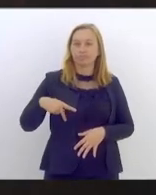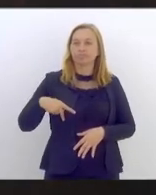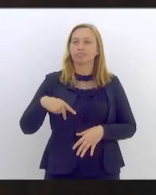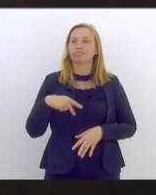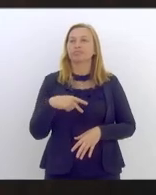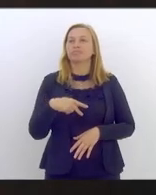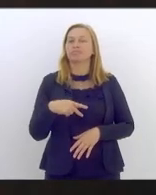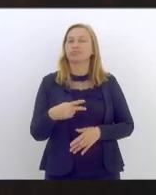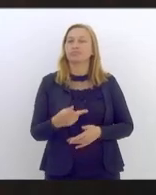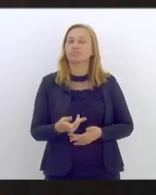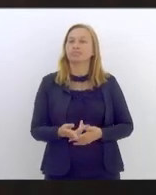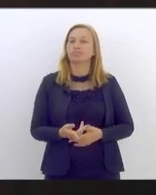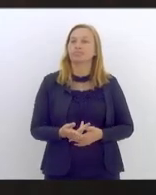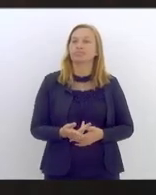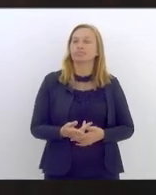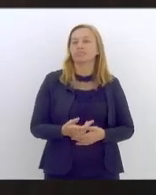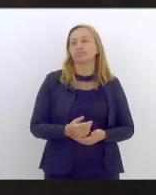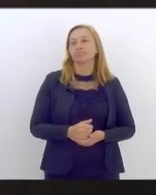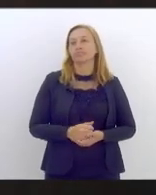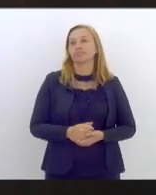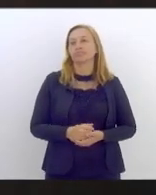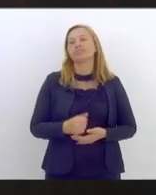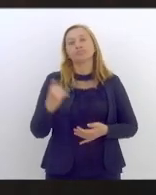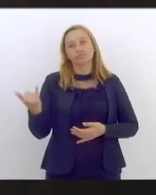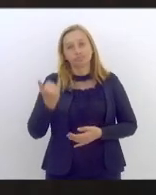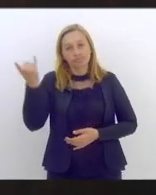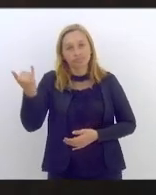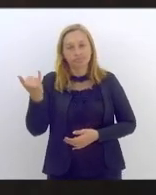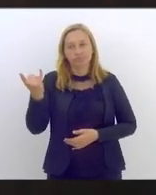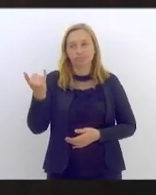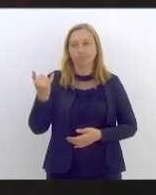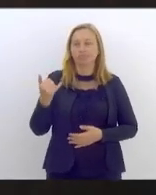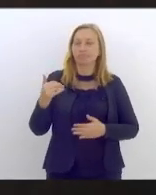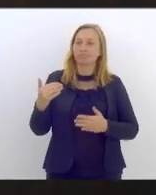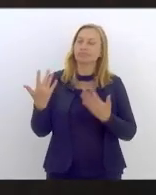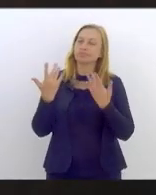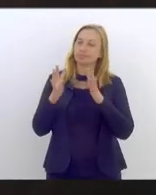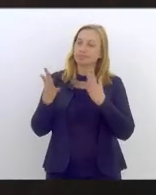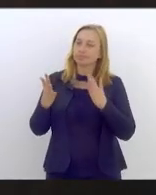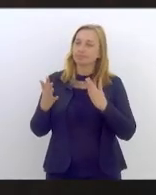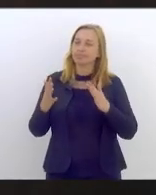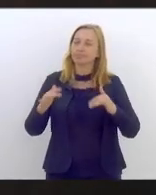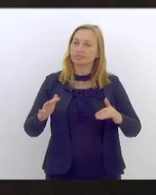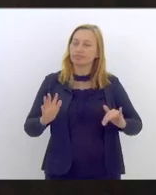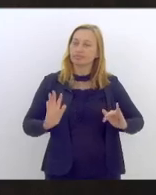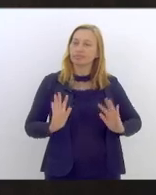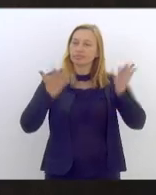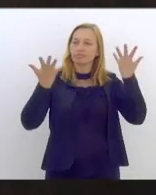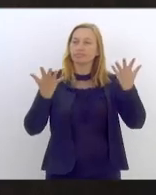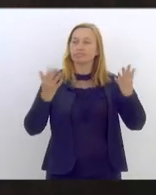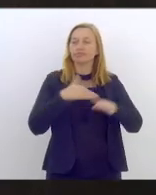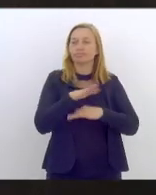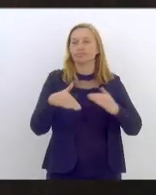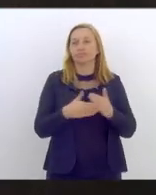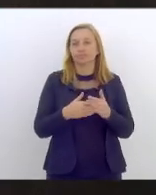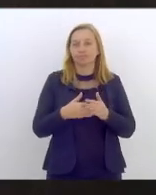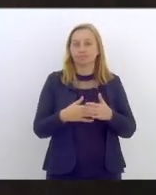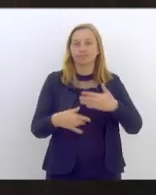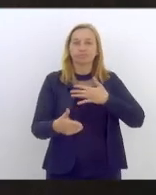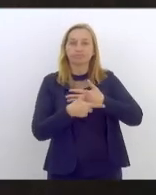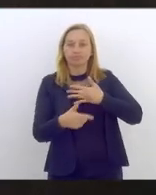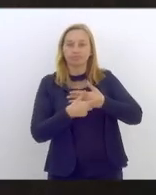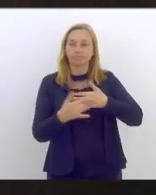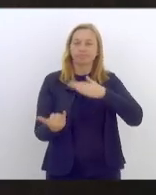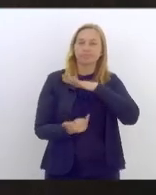nossas entidades de classe e é importante então a gente enaltecer e comemorar tudo todo esse legado que o ministério público